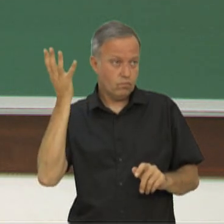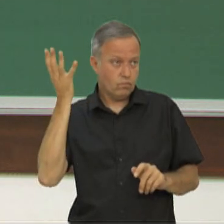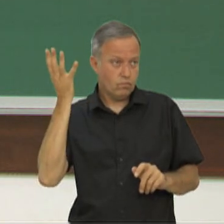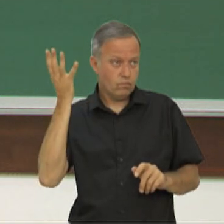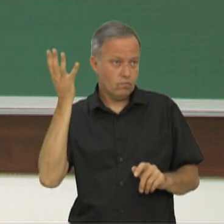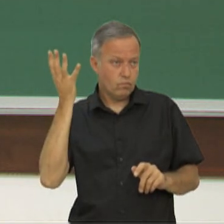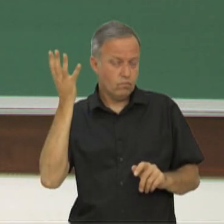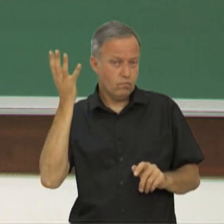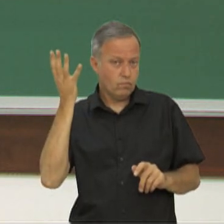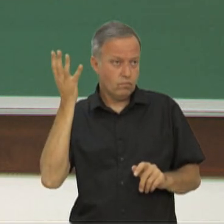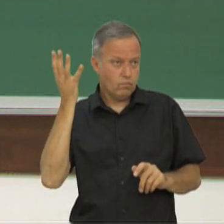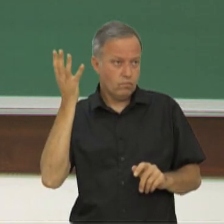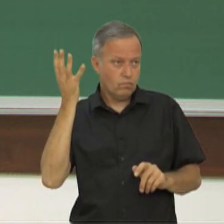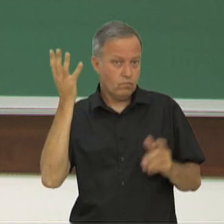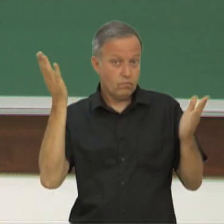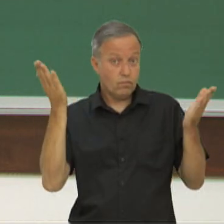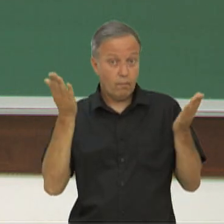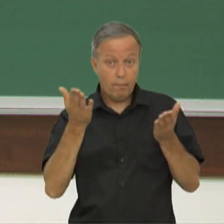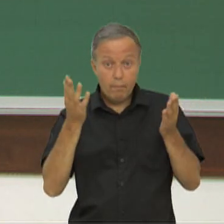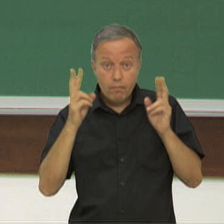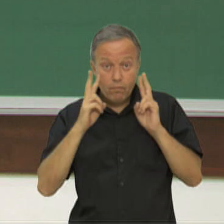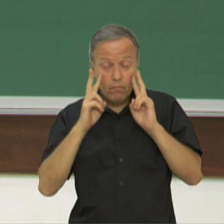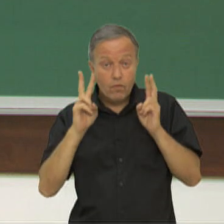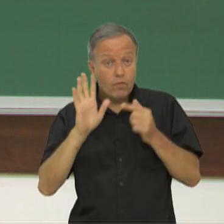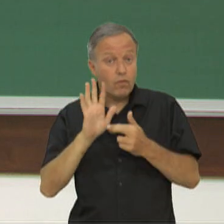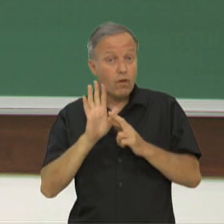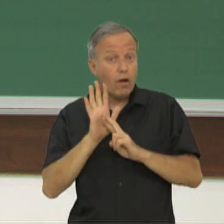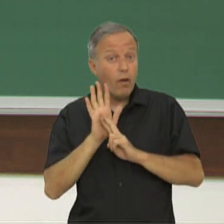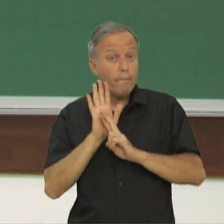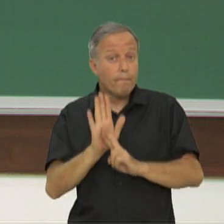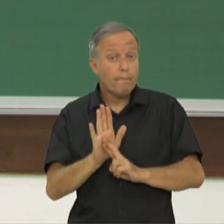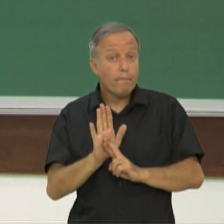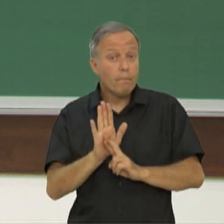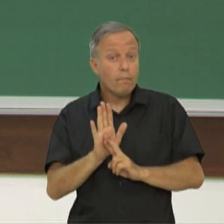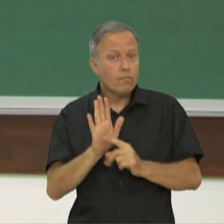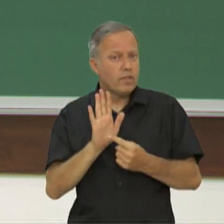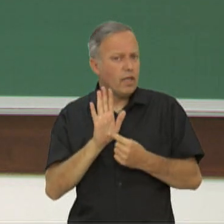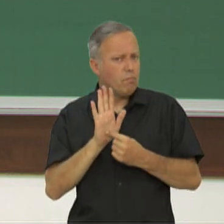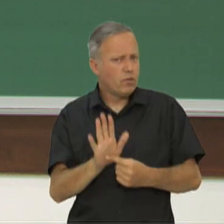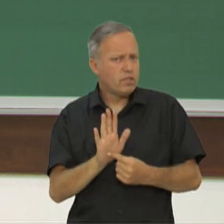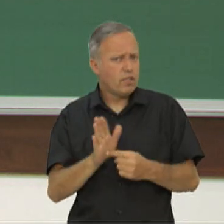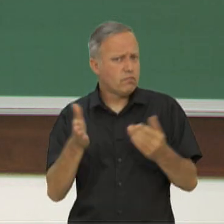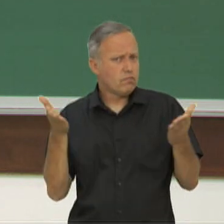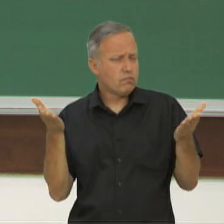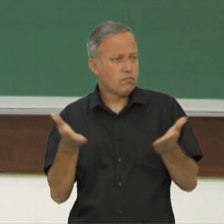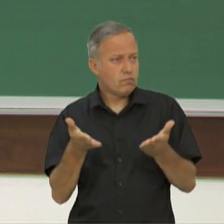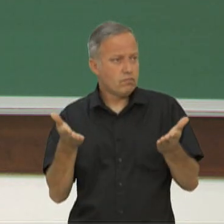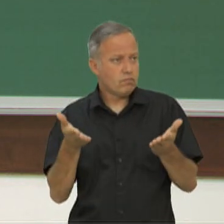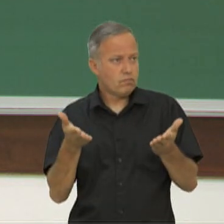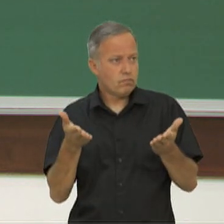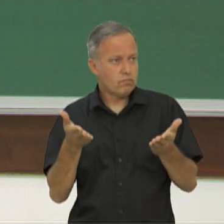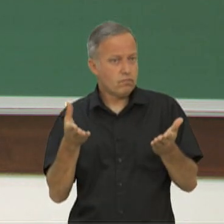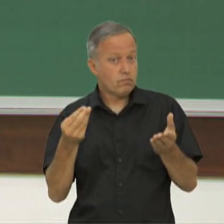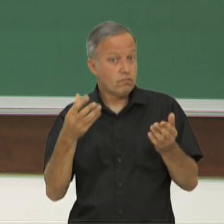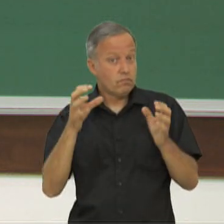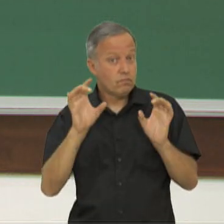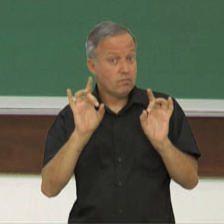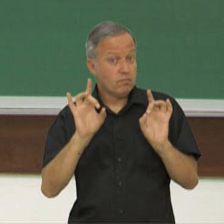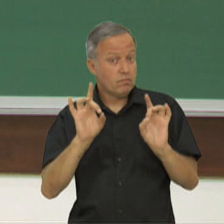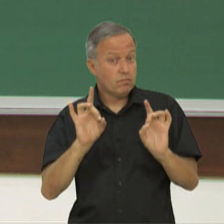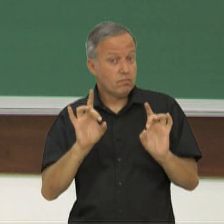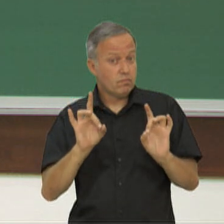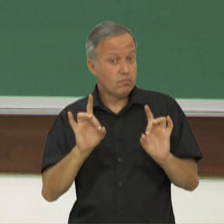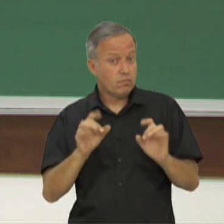para que ele seja representado como é hoje, né? Porque se nós pensarmos, né, muitas dessas características do